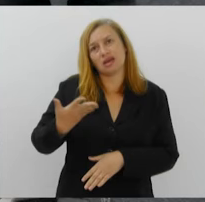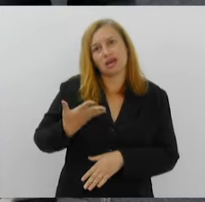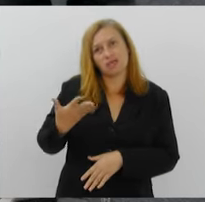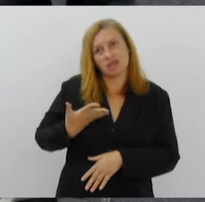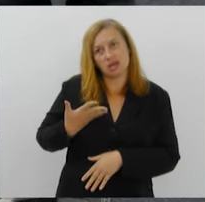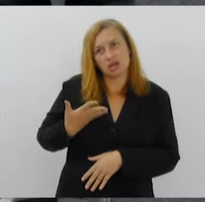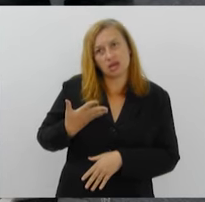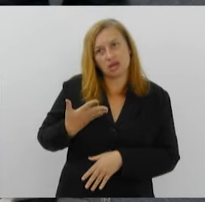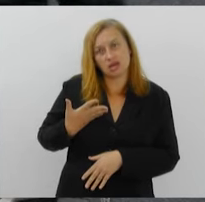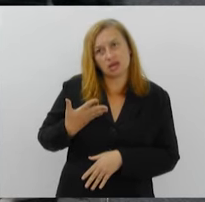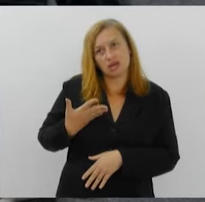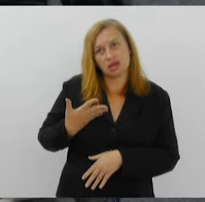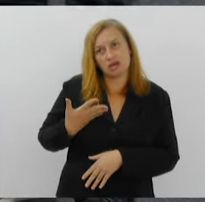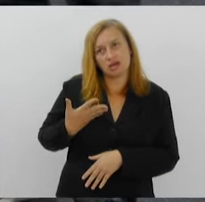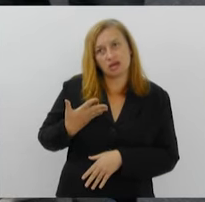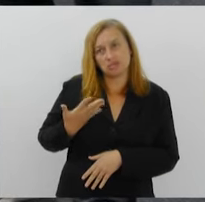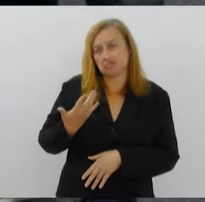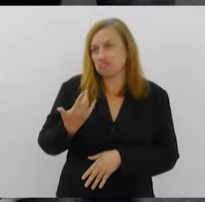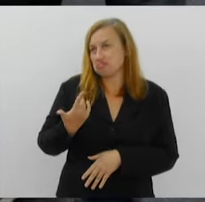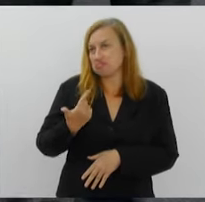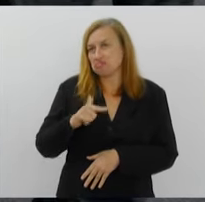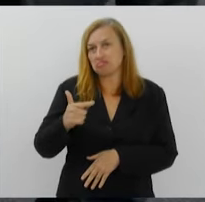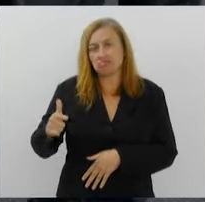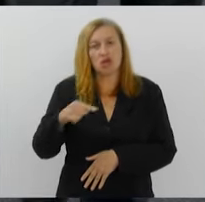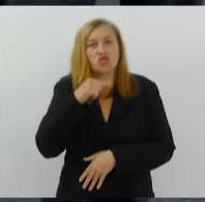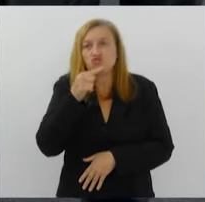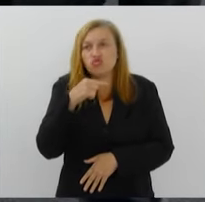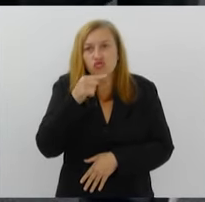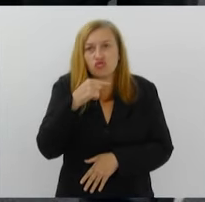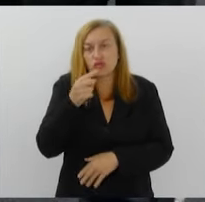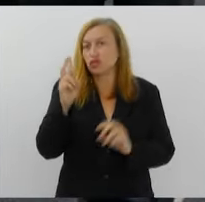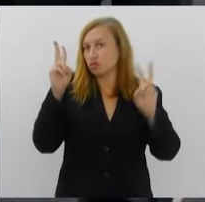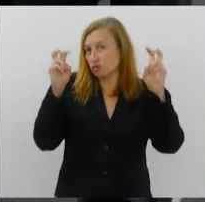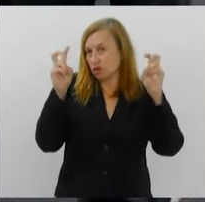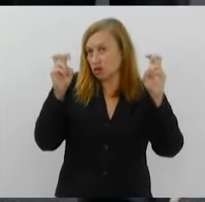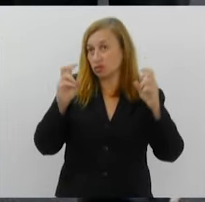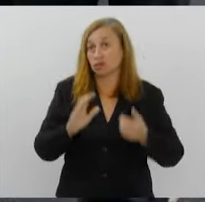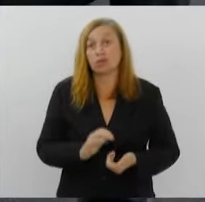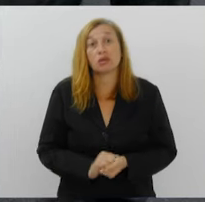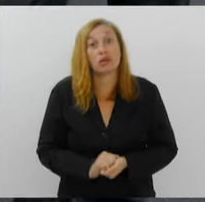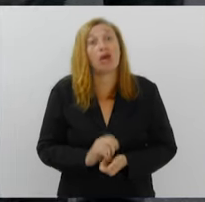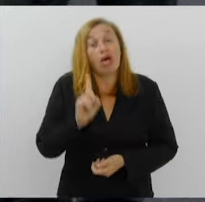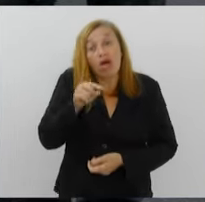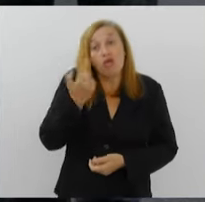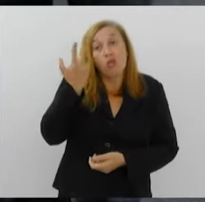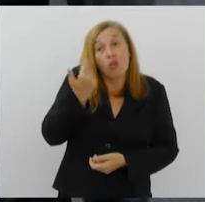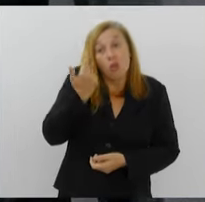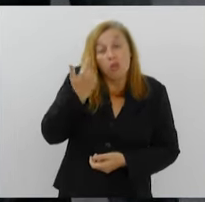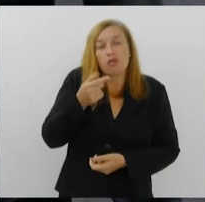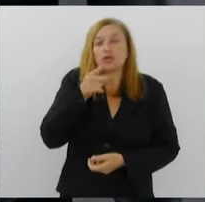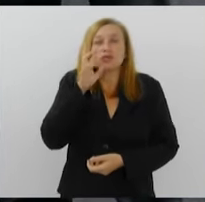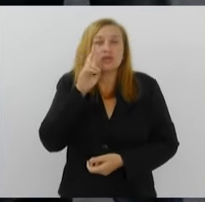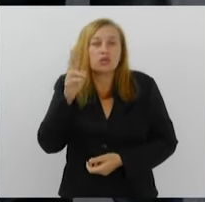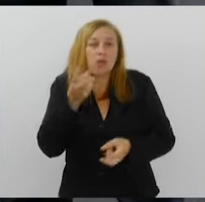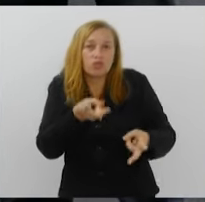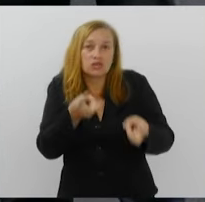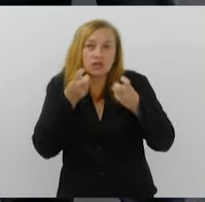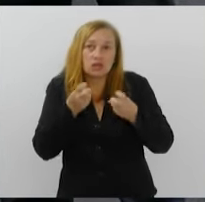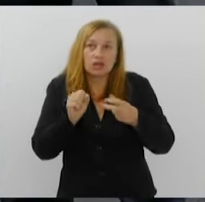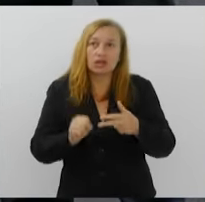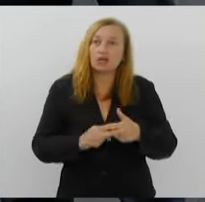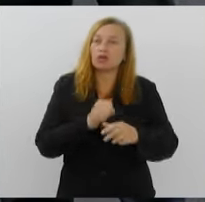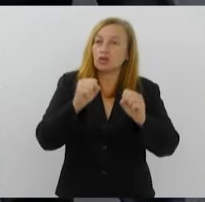curiae, ninguém tem a menor dúvida sobre isso. É muito comum, se o senhor observar, lá no Supremo